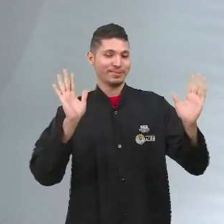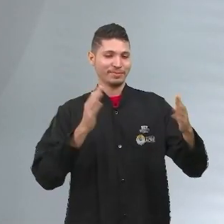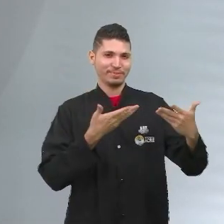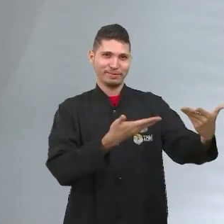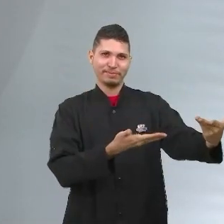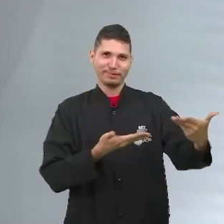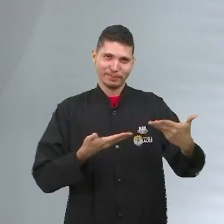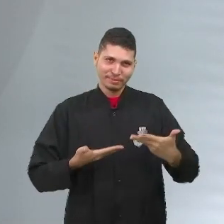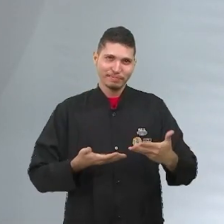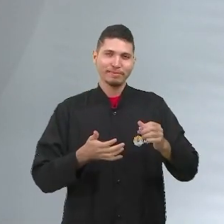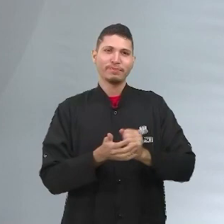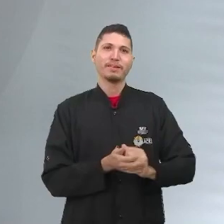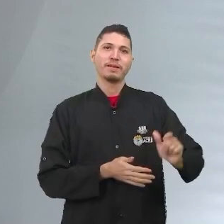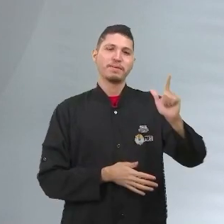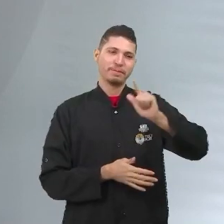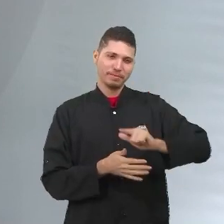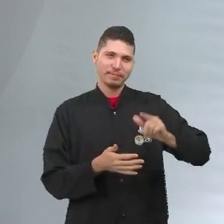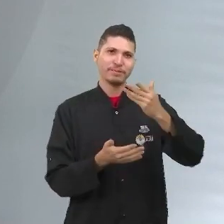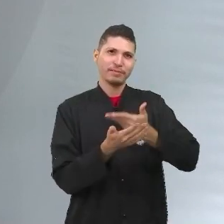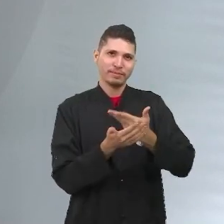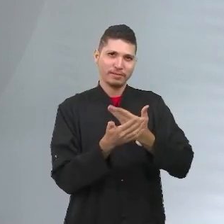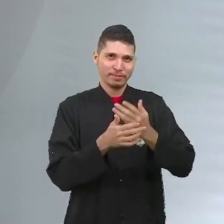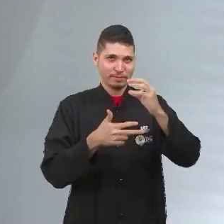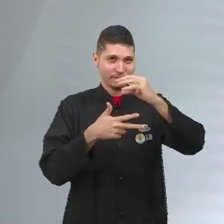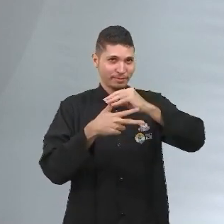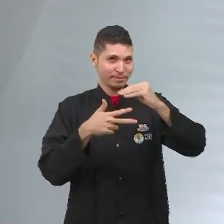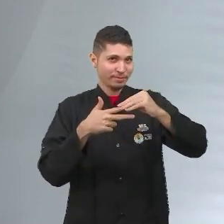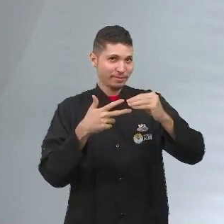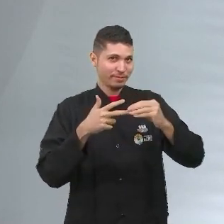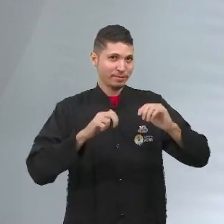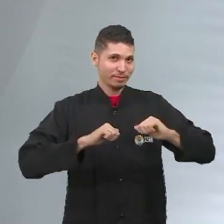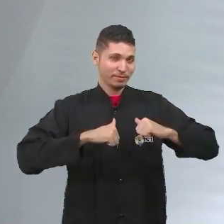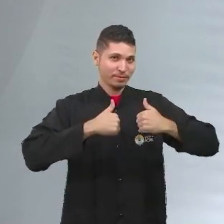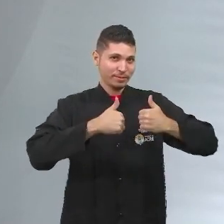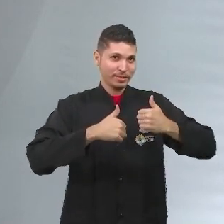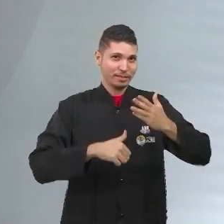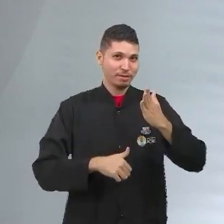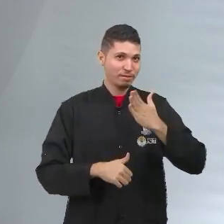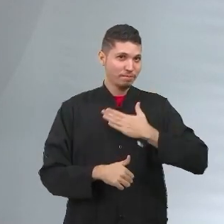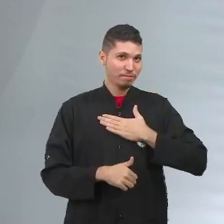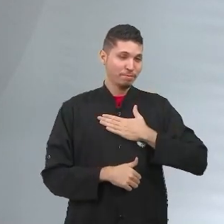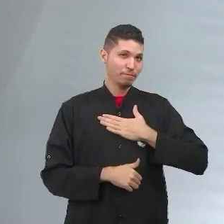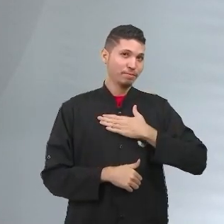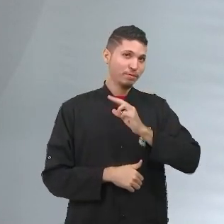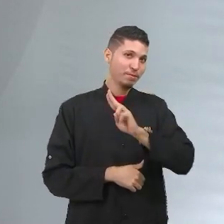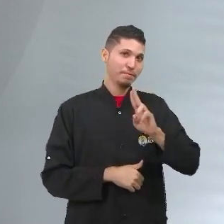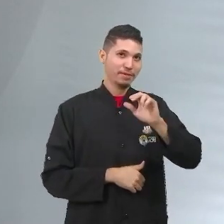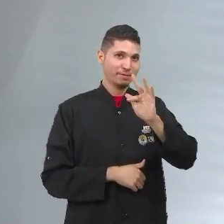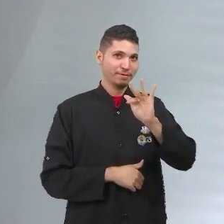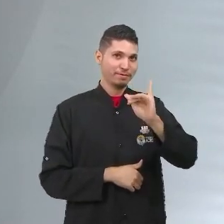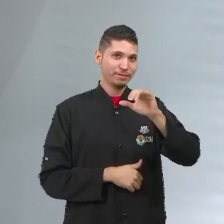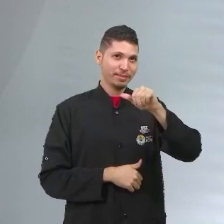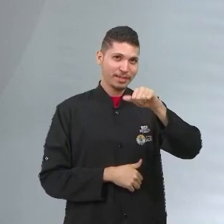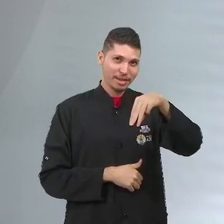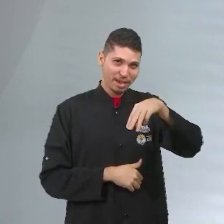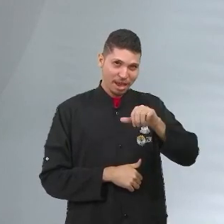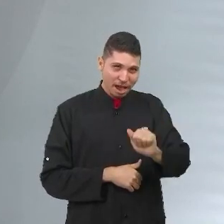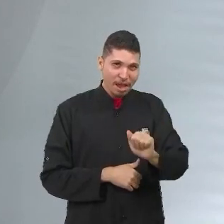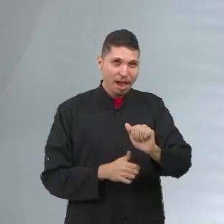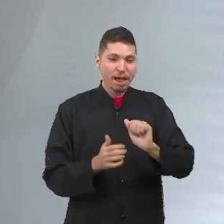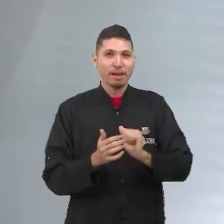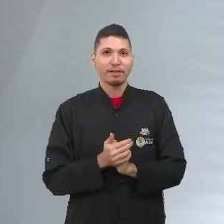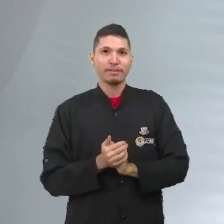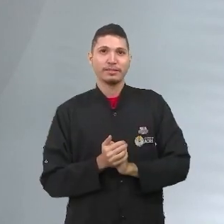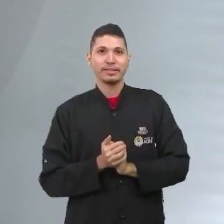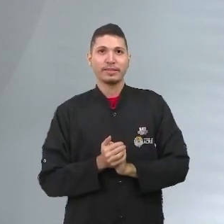sejam bem-vindos a mais uma aula do Pré-ENEM Legal. Meu nome é Fiamma, professora de Linguagens, Códigos e Suas Tecnologias. E hoje nós vamos